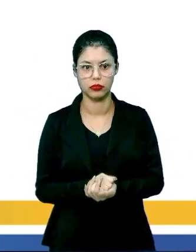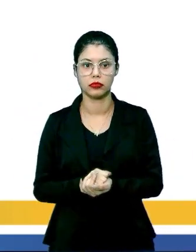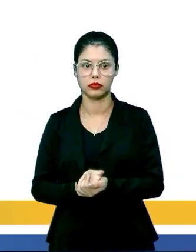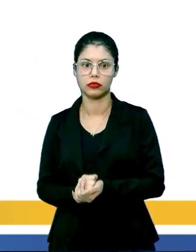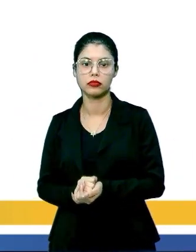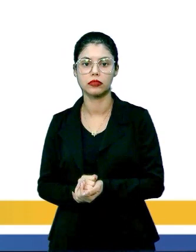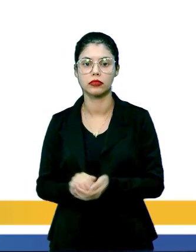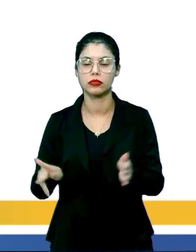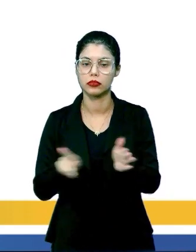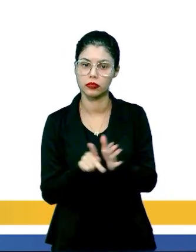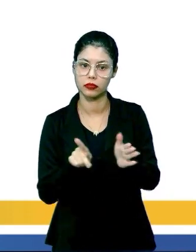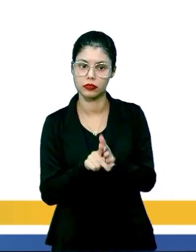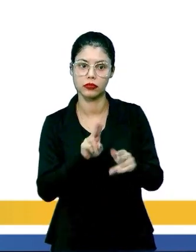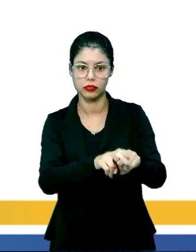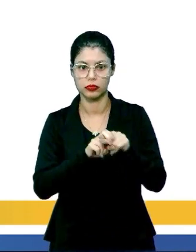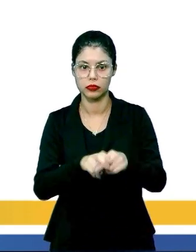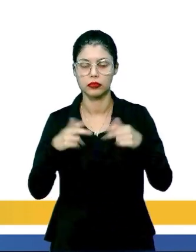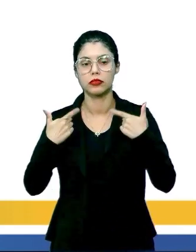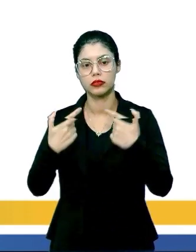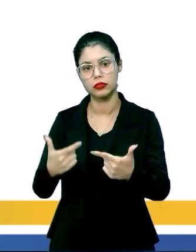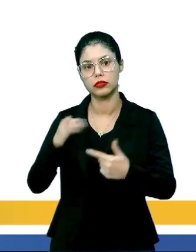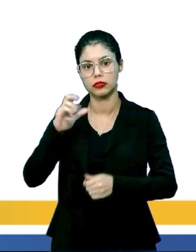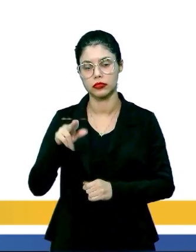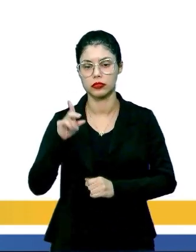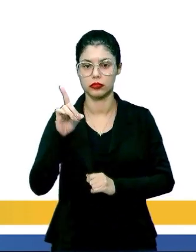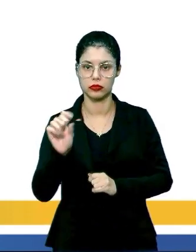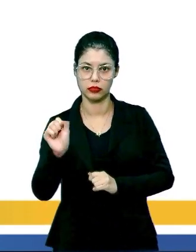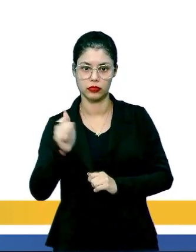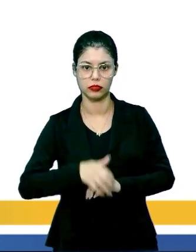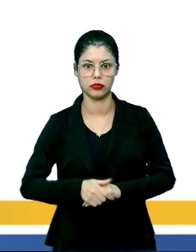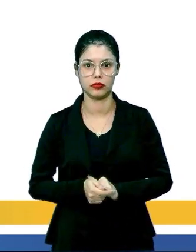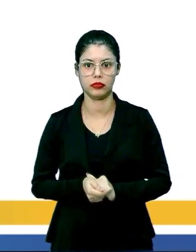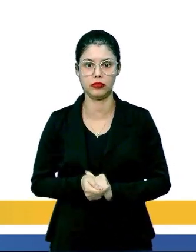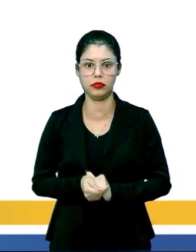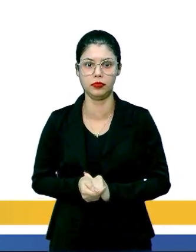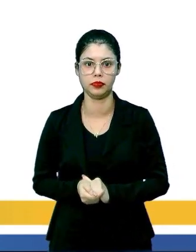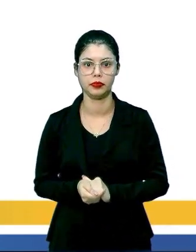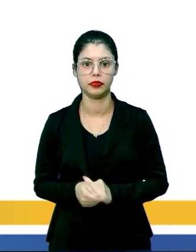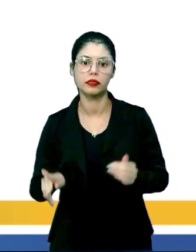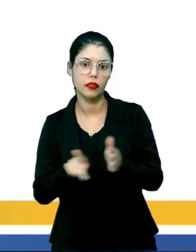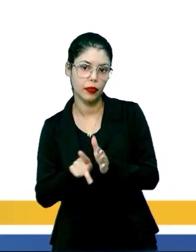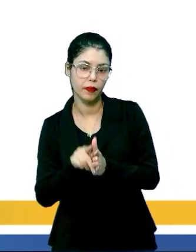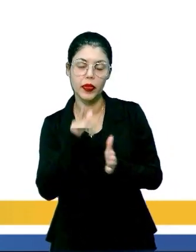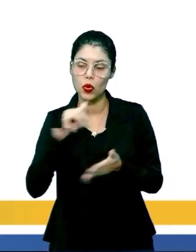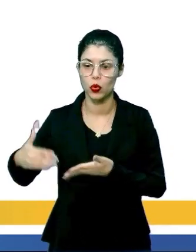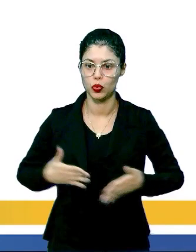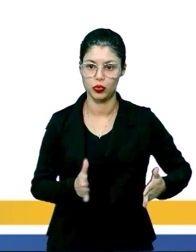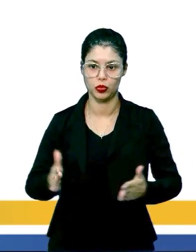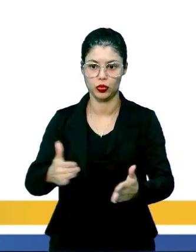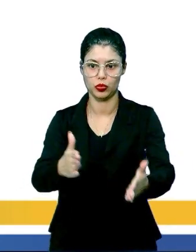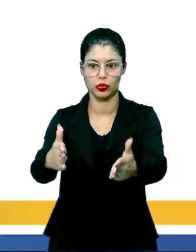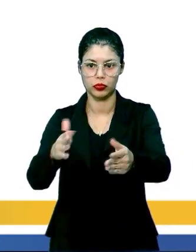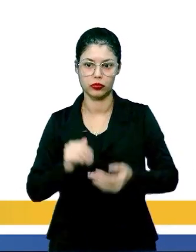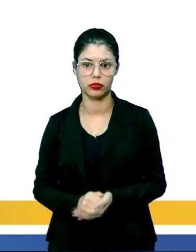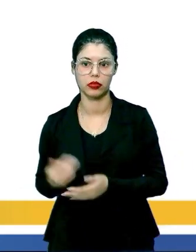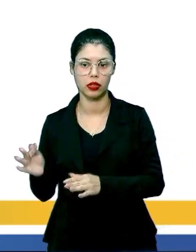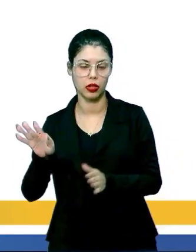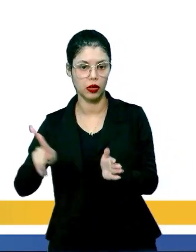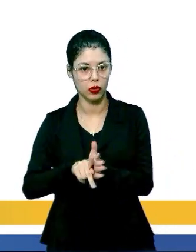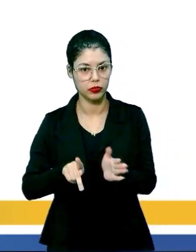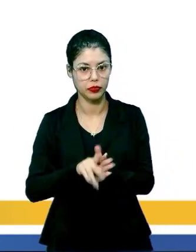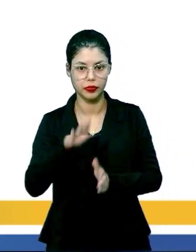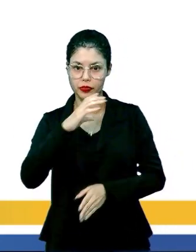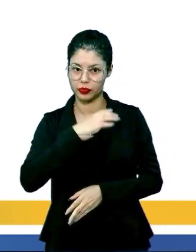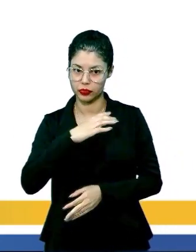de Canudos, por isso Guerra de Canudos, à margem, né, do rio Várzea Barris. Ali se fundou